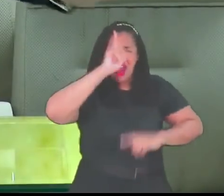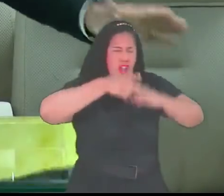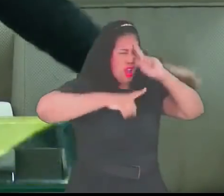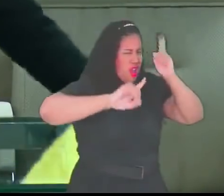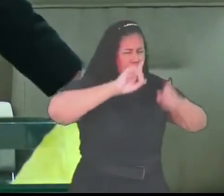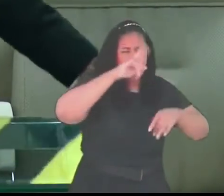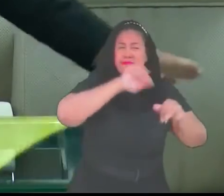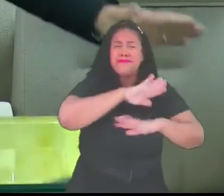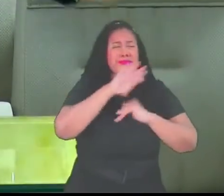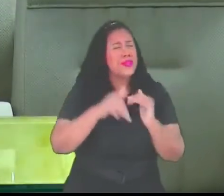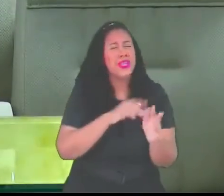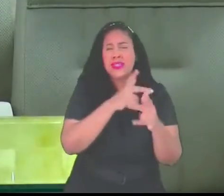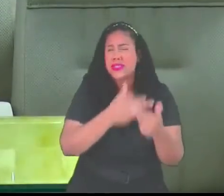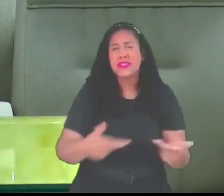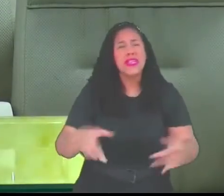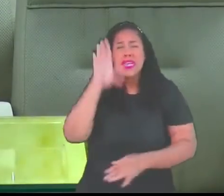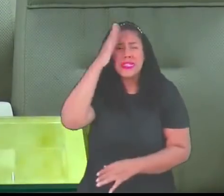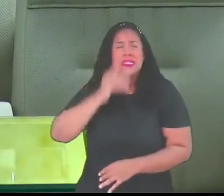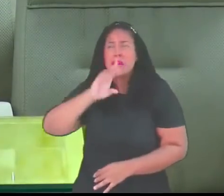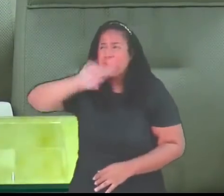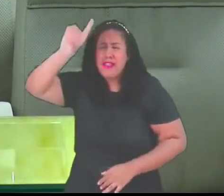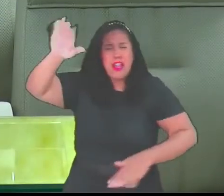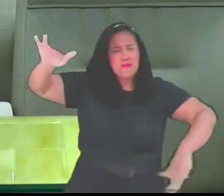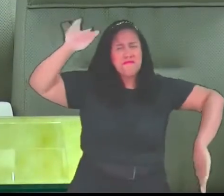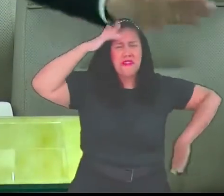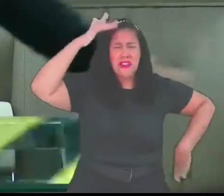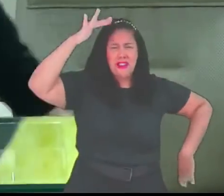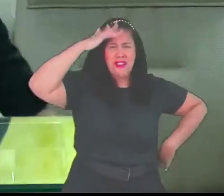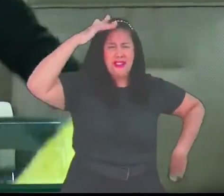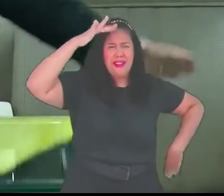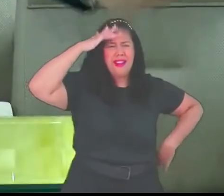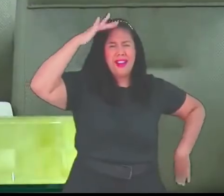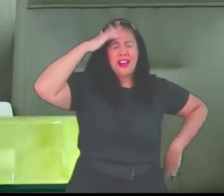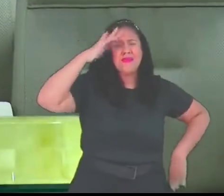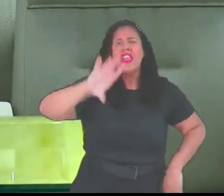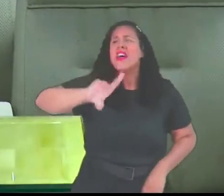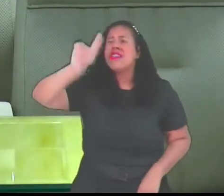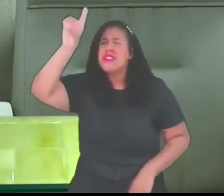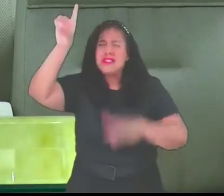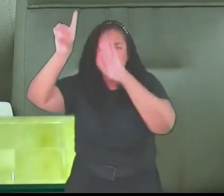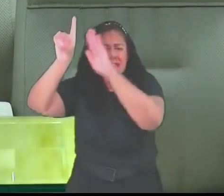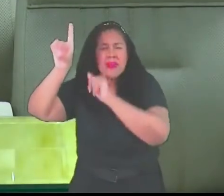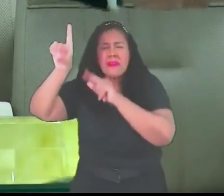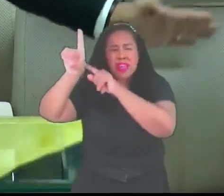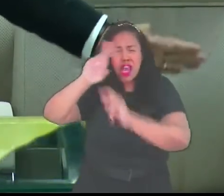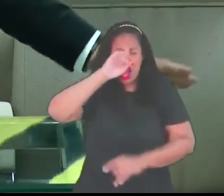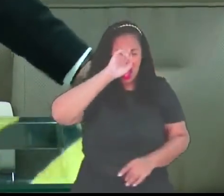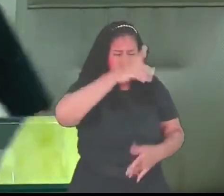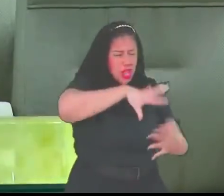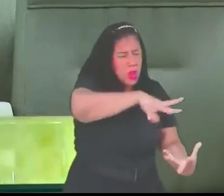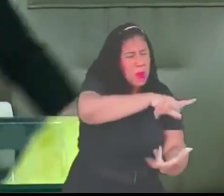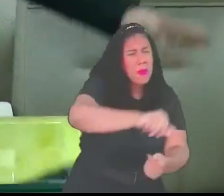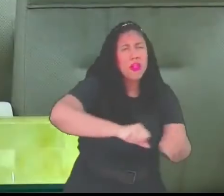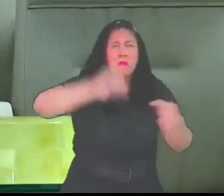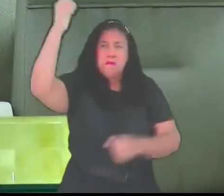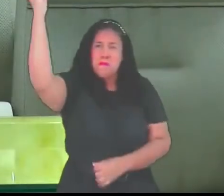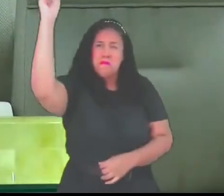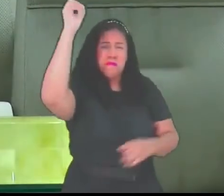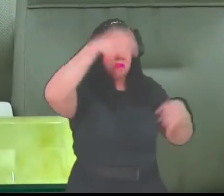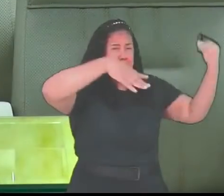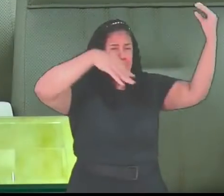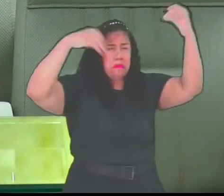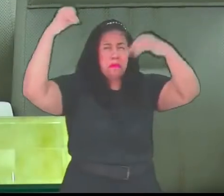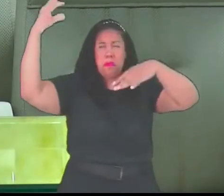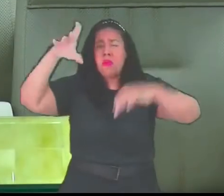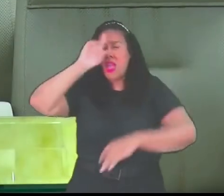as coisas, que sabe que Ele é general de guerra, que sabe que Ele manda nos planetas e nos cometas, que sabe que